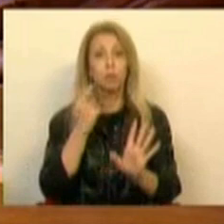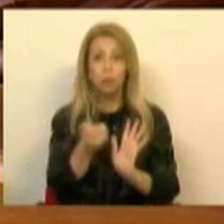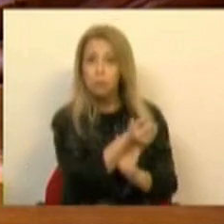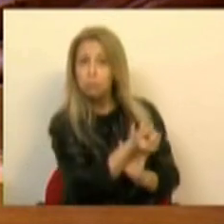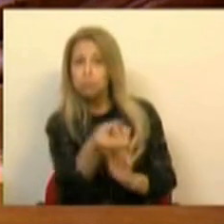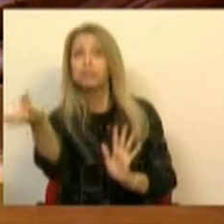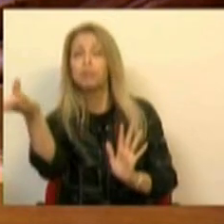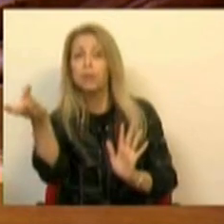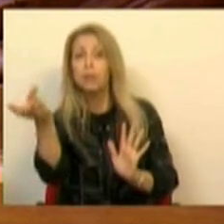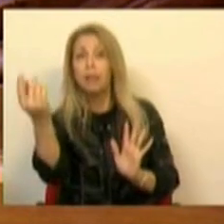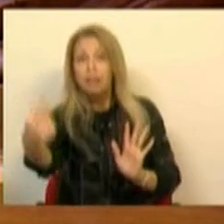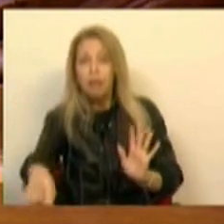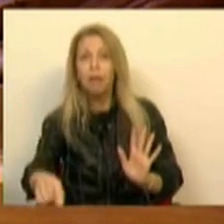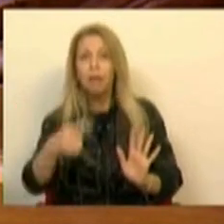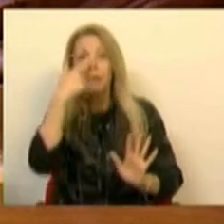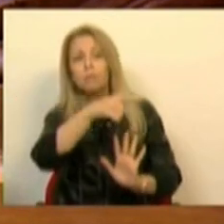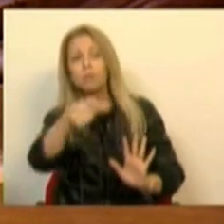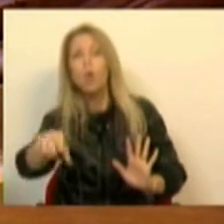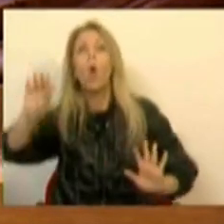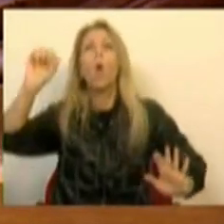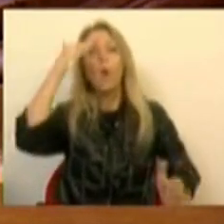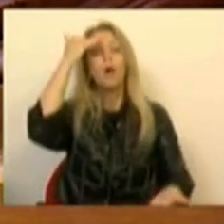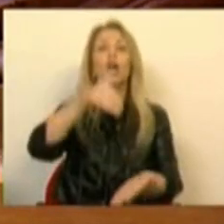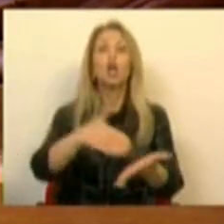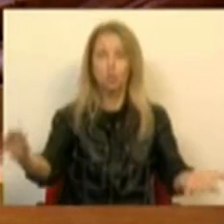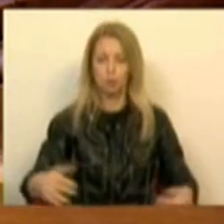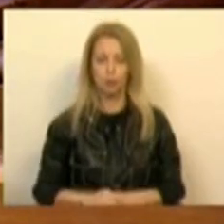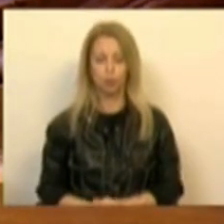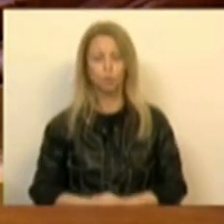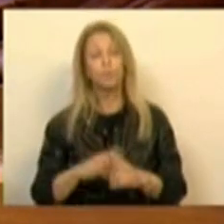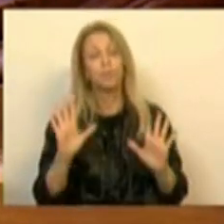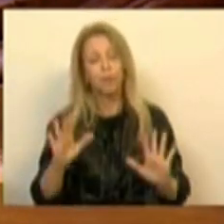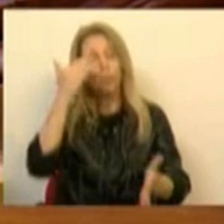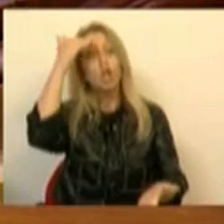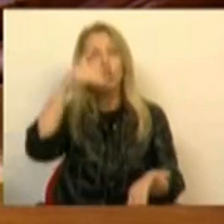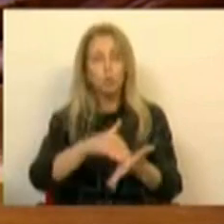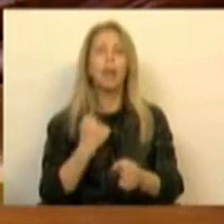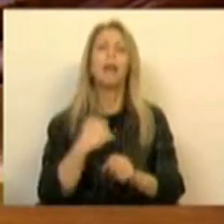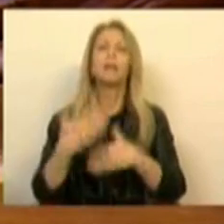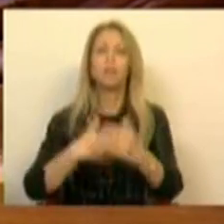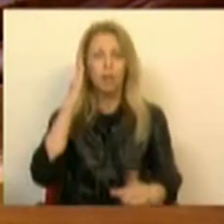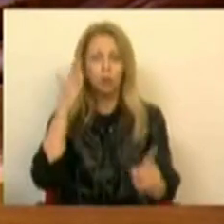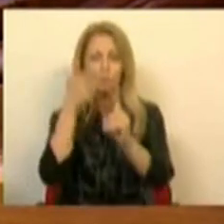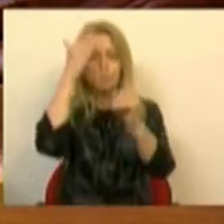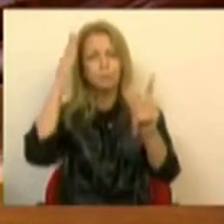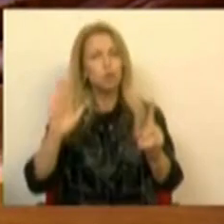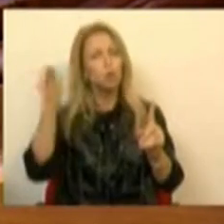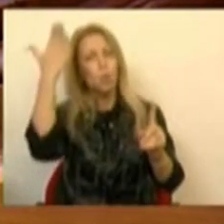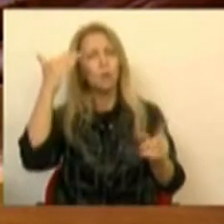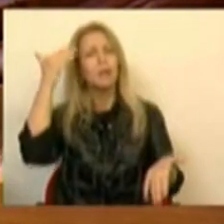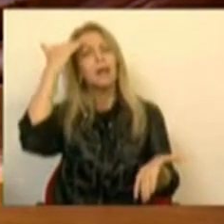ou pelos seus resultados? Vamos então pelos resultados e pela atividade. Focamos para já nos